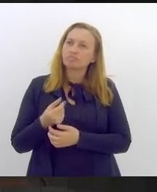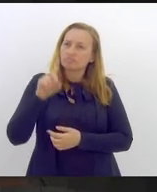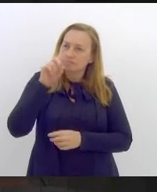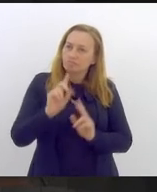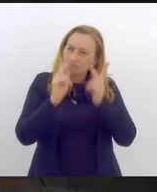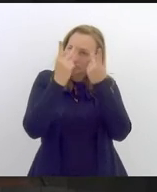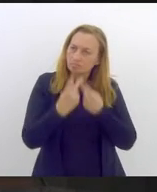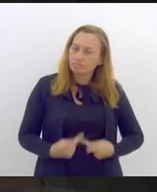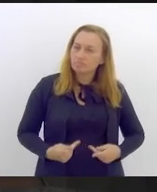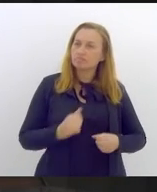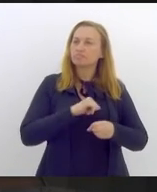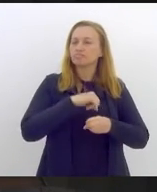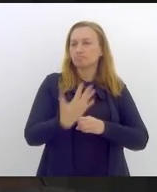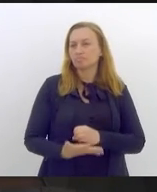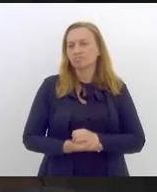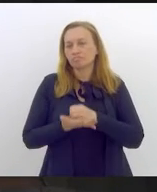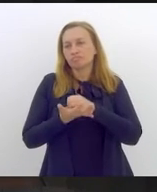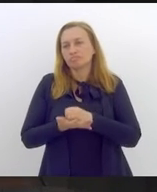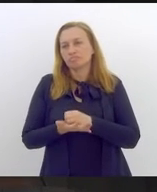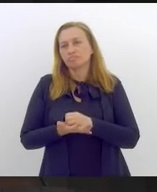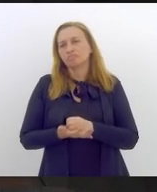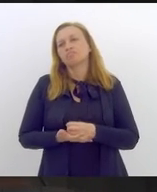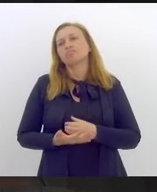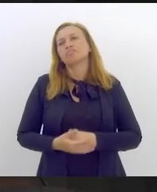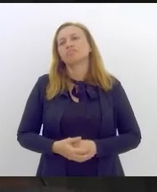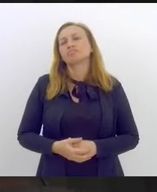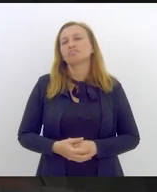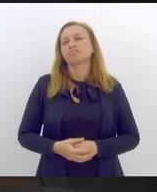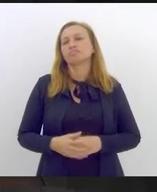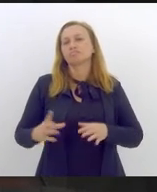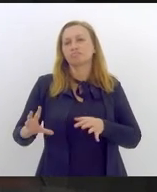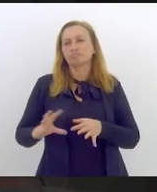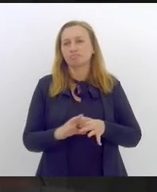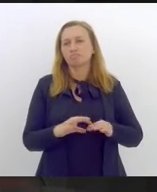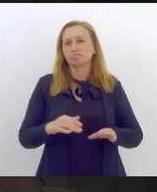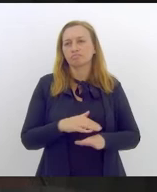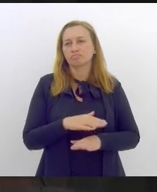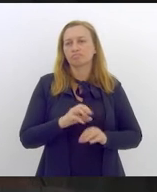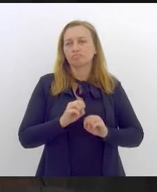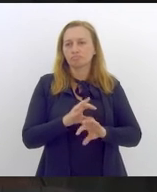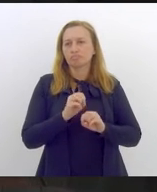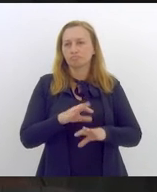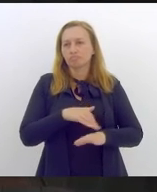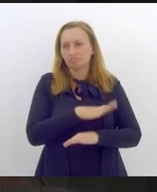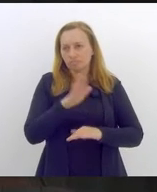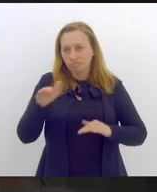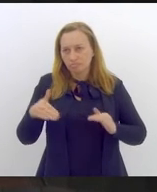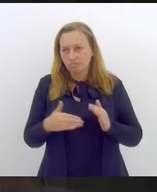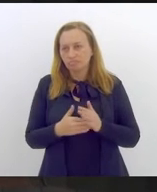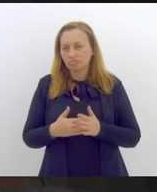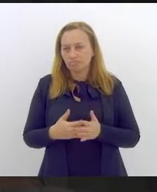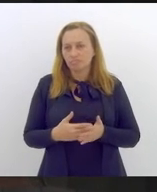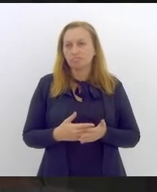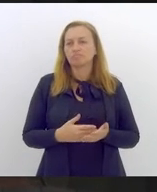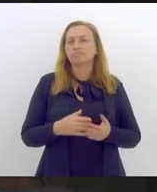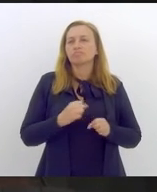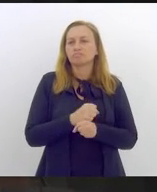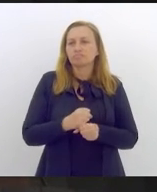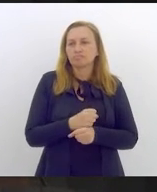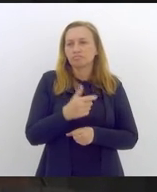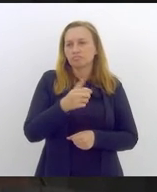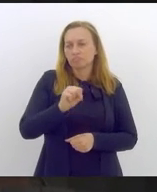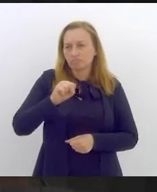humanos que a sustentabilidade enfim Então essa é uma concepção de educação integral que dar se idealizou e liderou nos anos 80